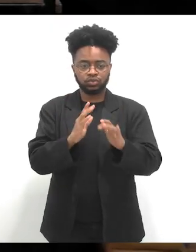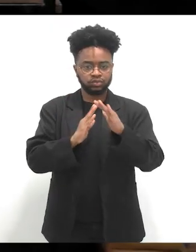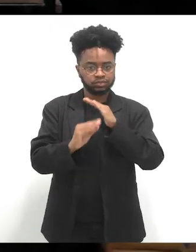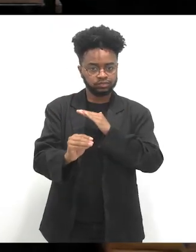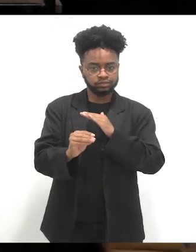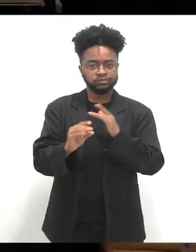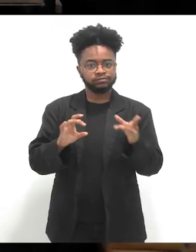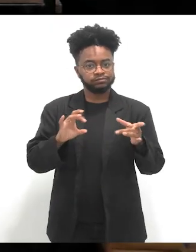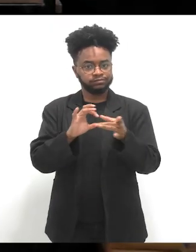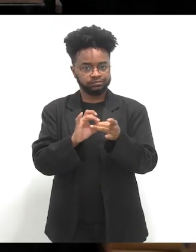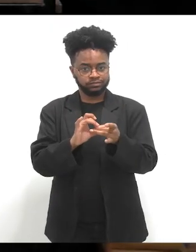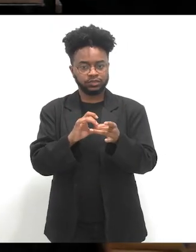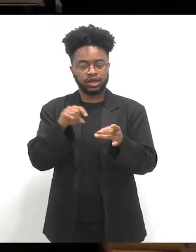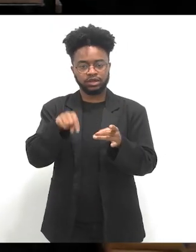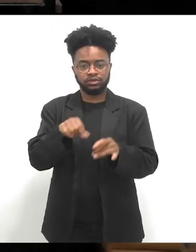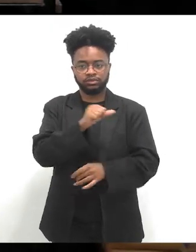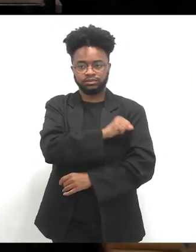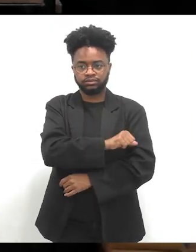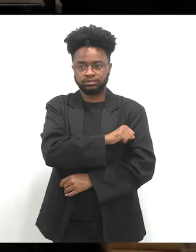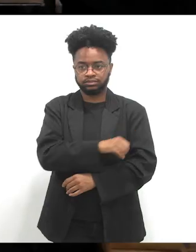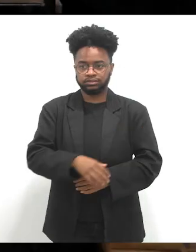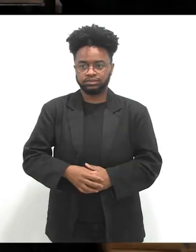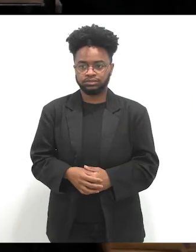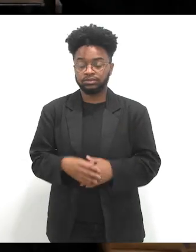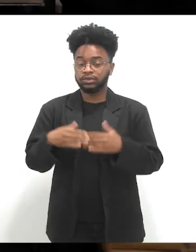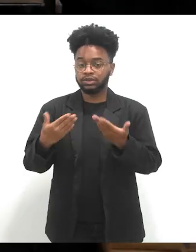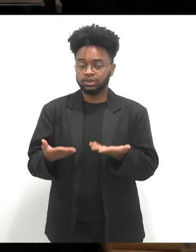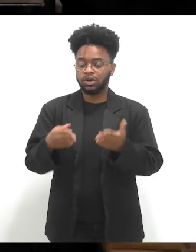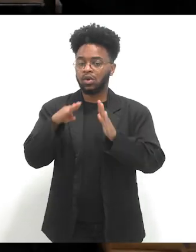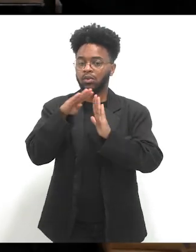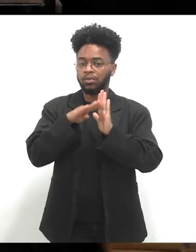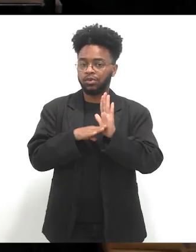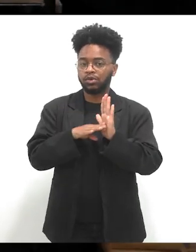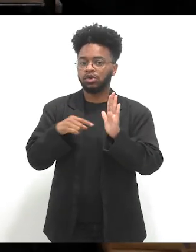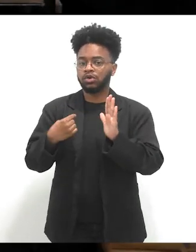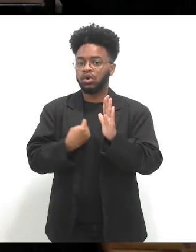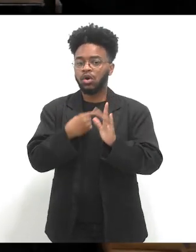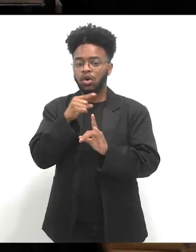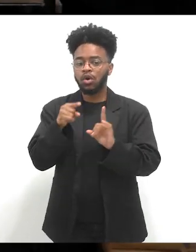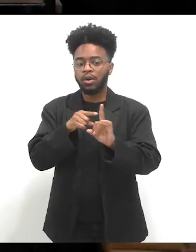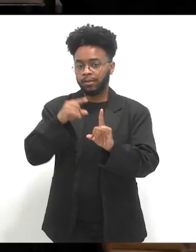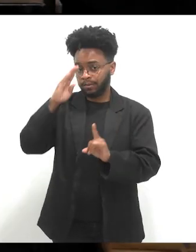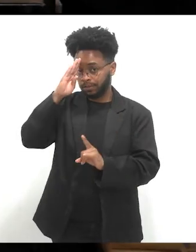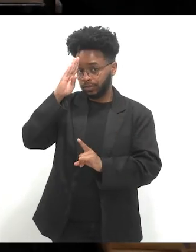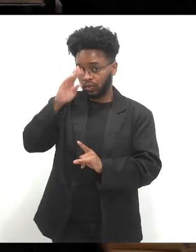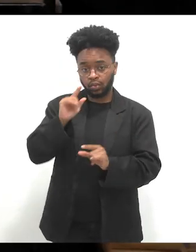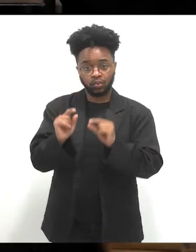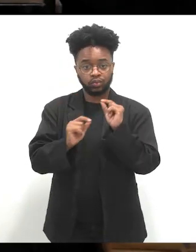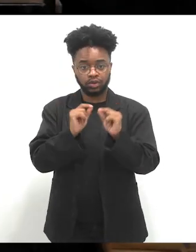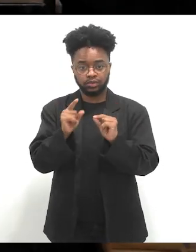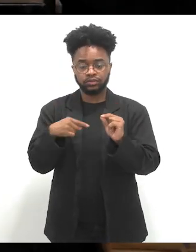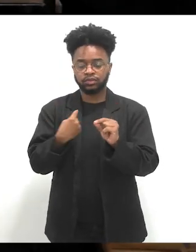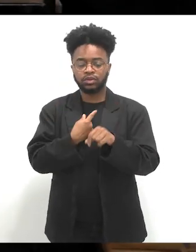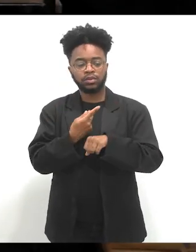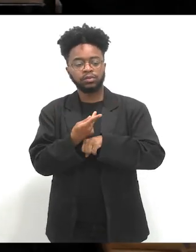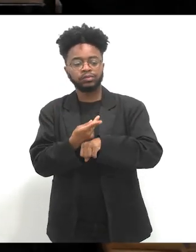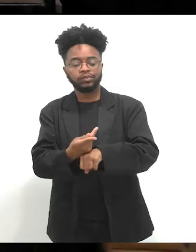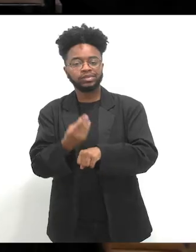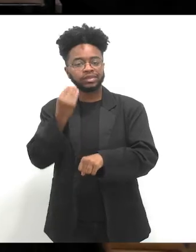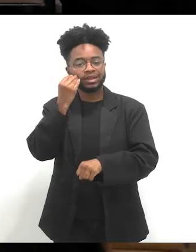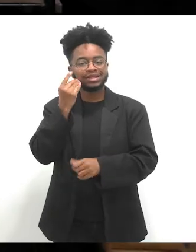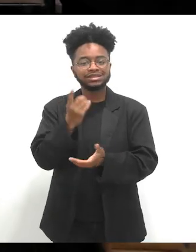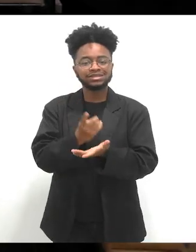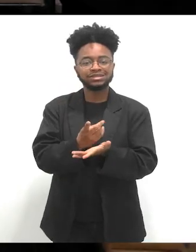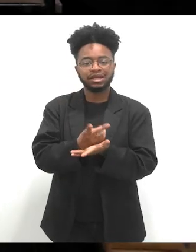refúgio, ligado à Caritas Arquidiocesana do Rio de Janeiro. E nesse programa, nossa principal missão, que a gente busca,